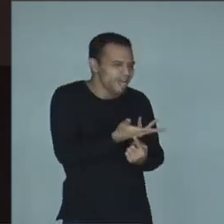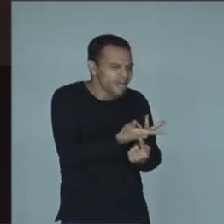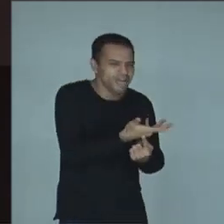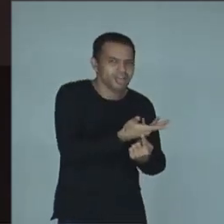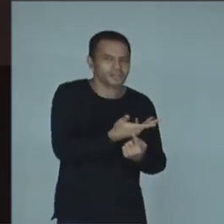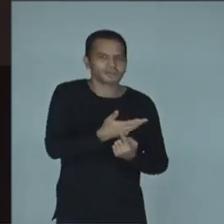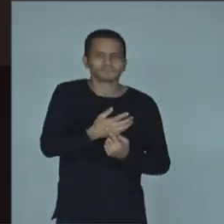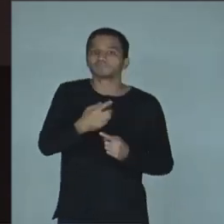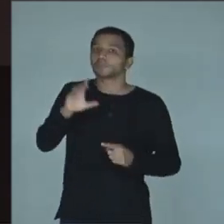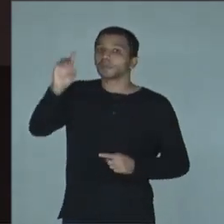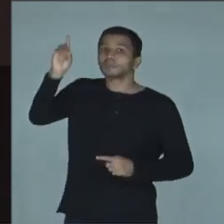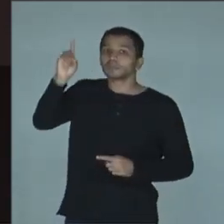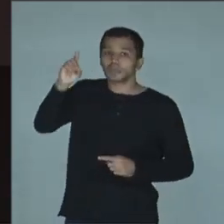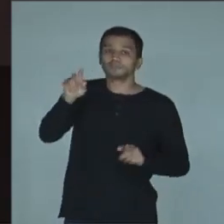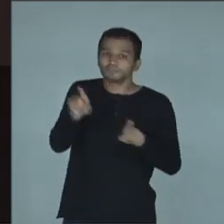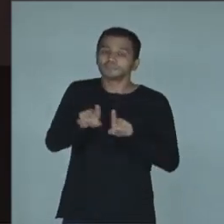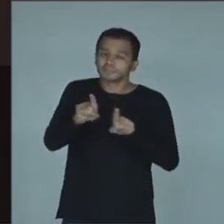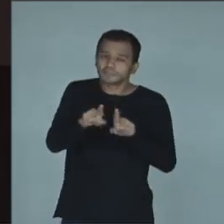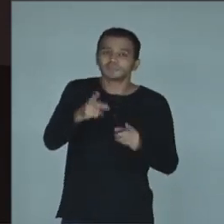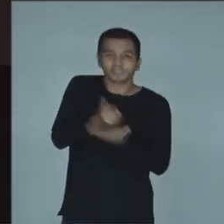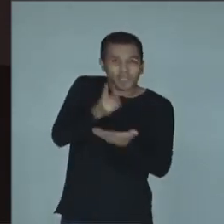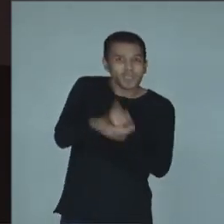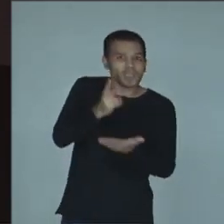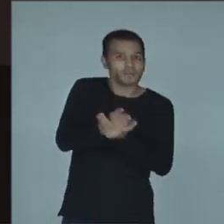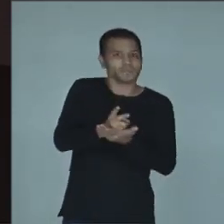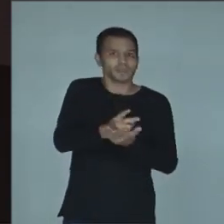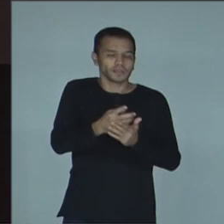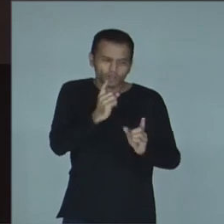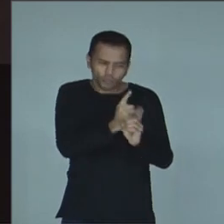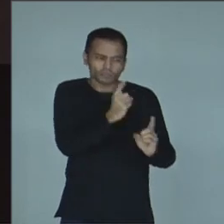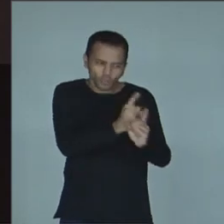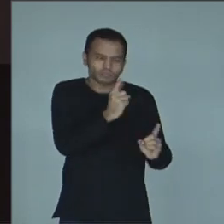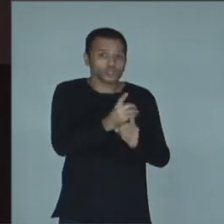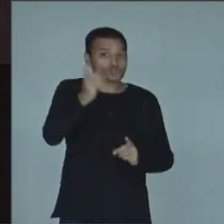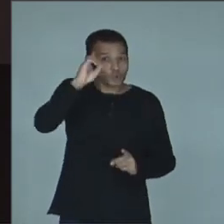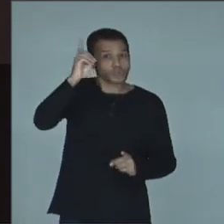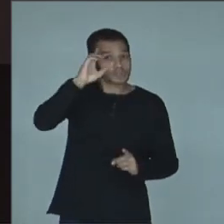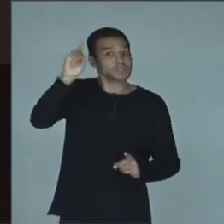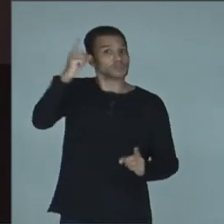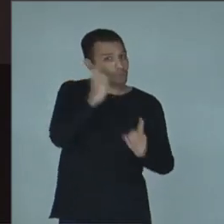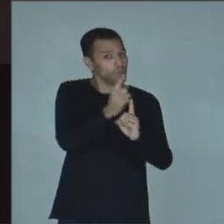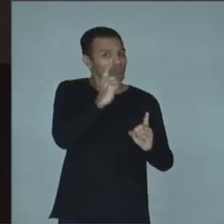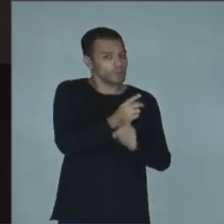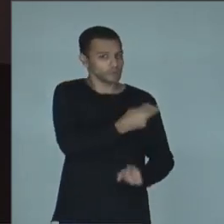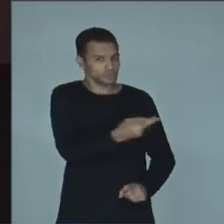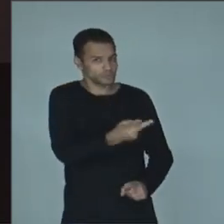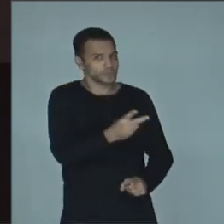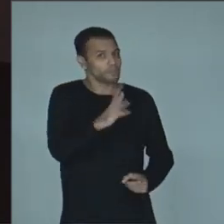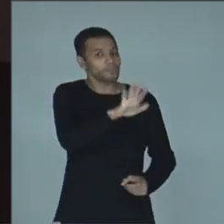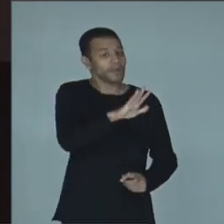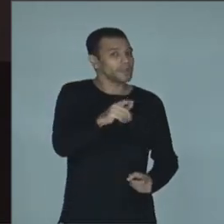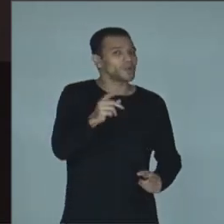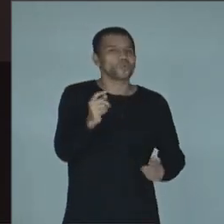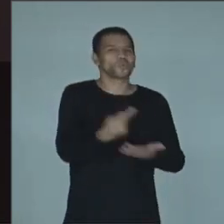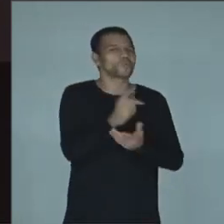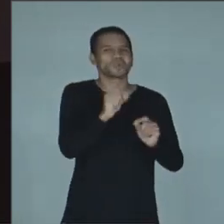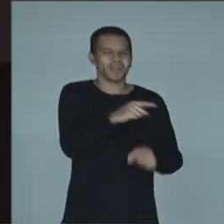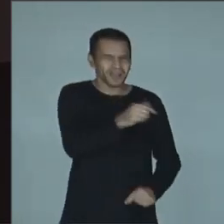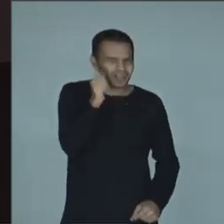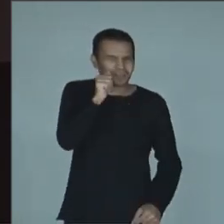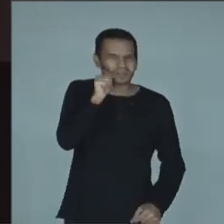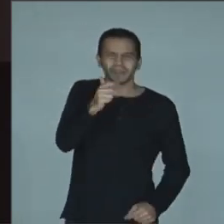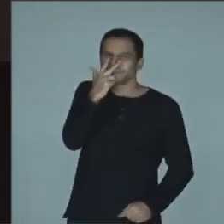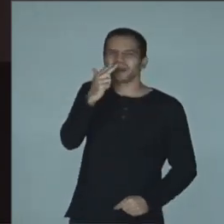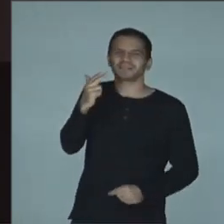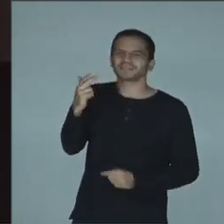visitava Adão e Eva todo dia agora uma serpente a fala uma coisa contrária a Deus e a Eva deu conversa muitas vezes a causa do